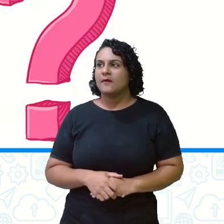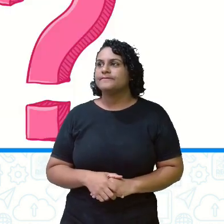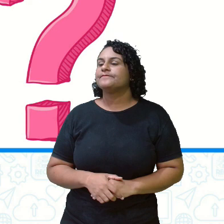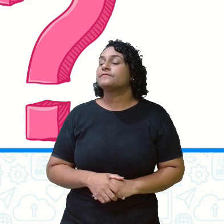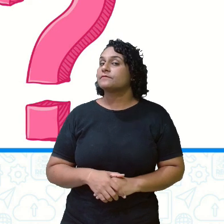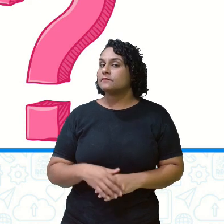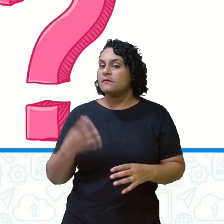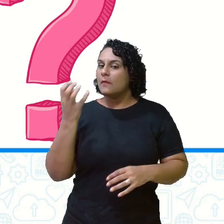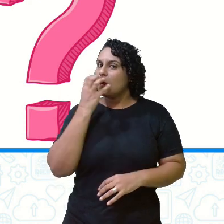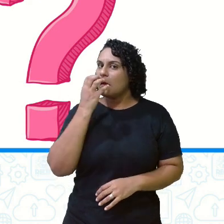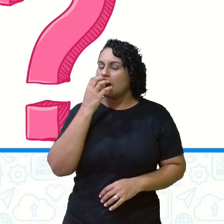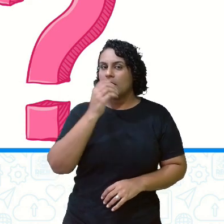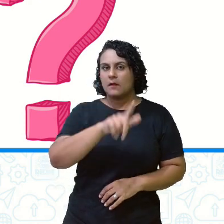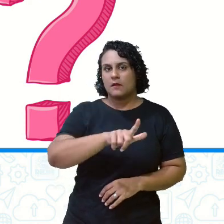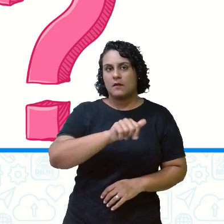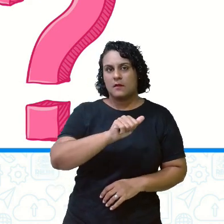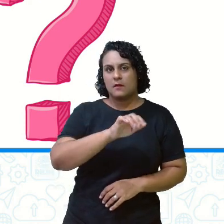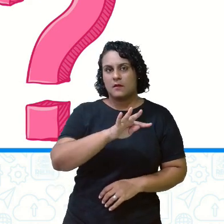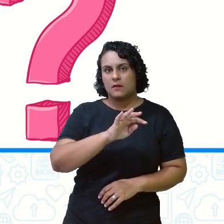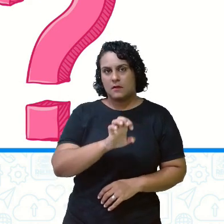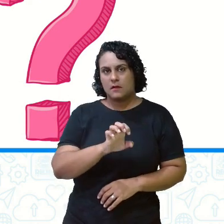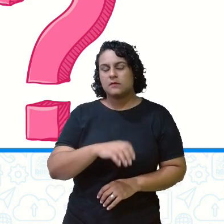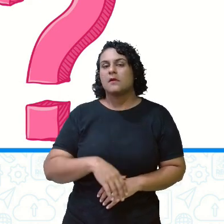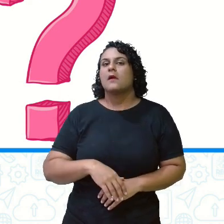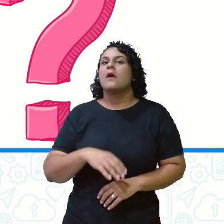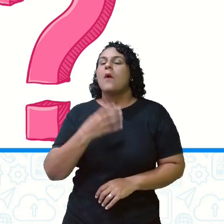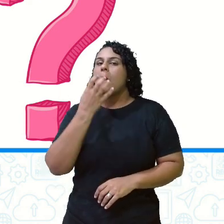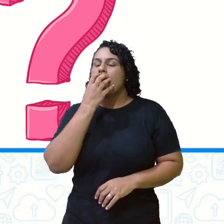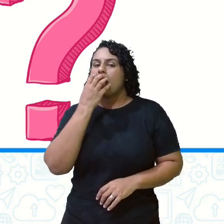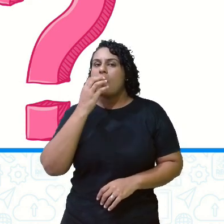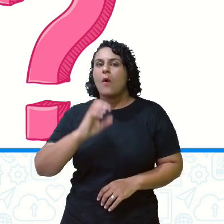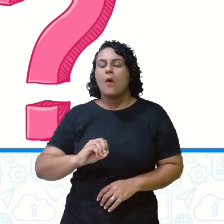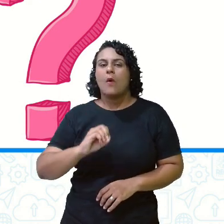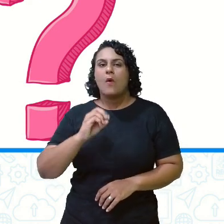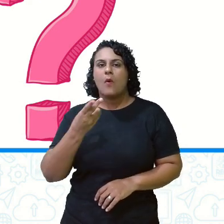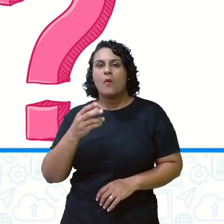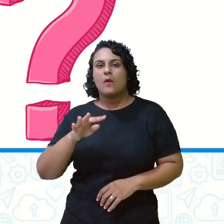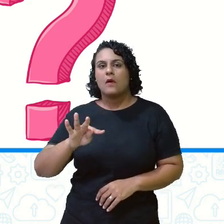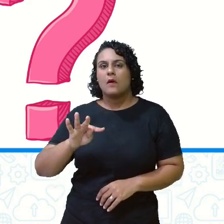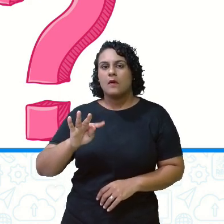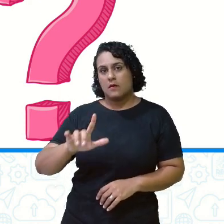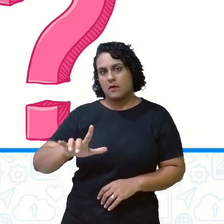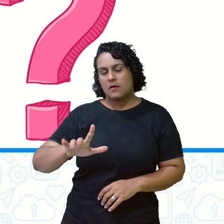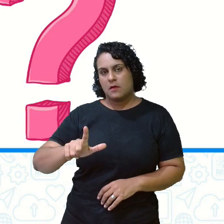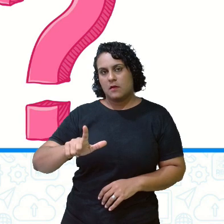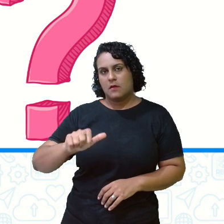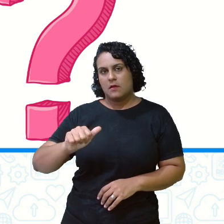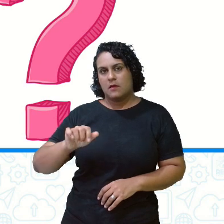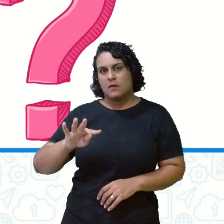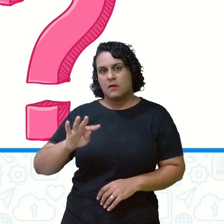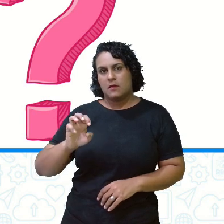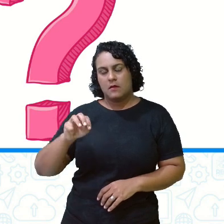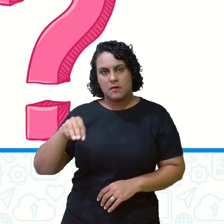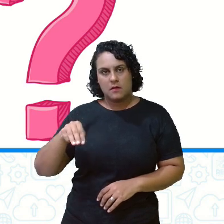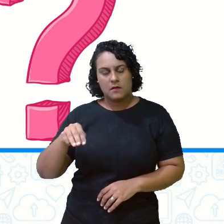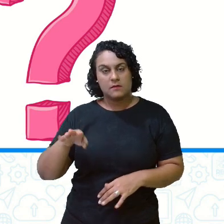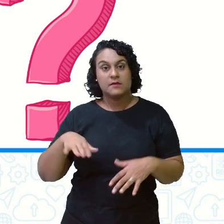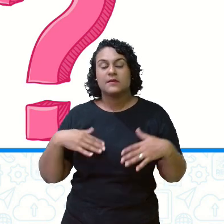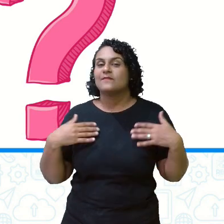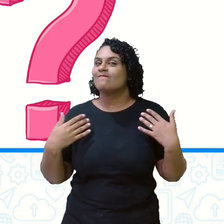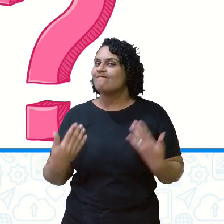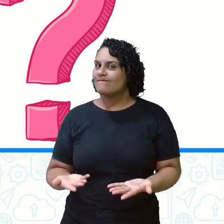O cachorro, ele late ou o cachorro latem? E aí,